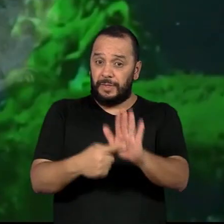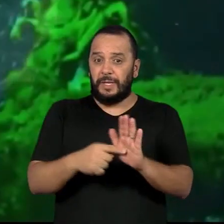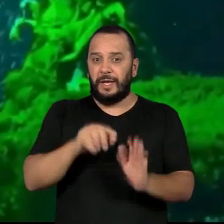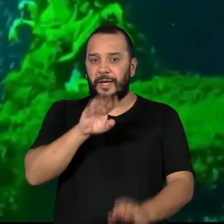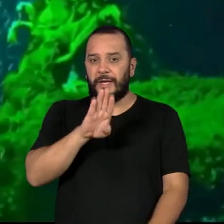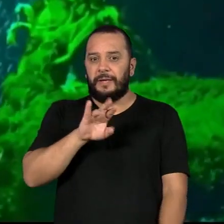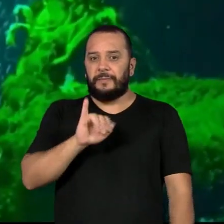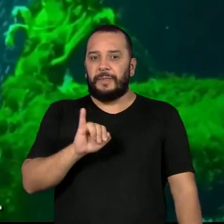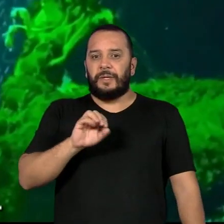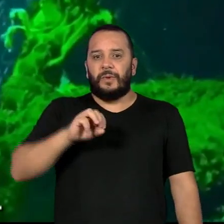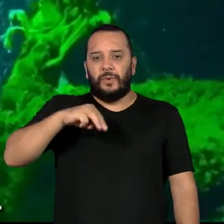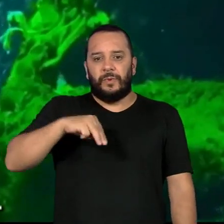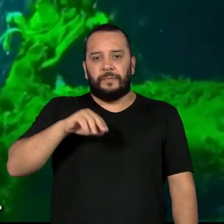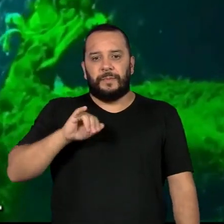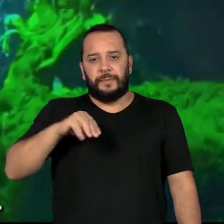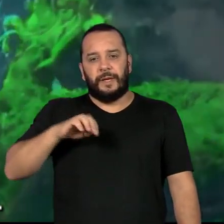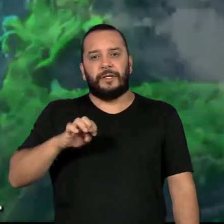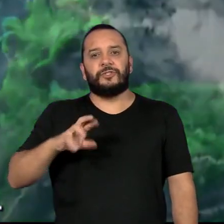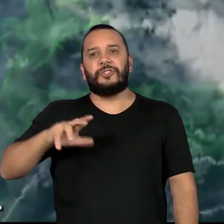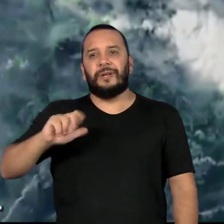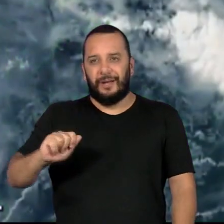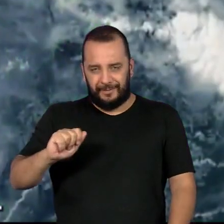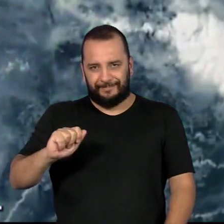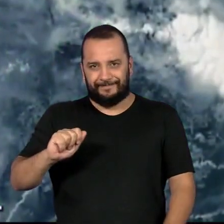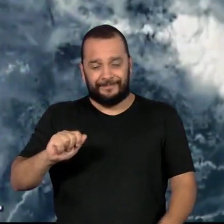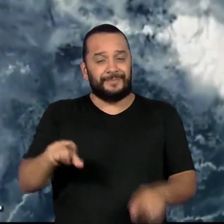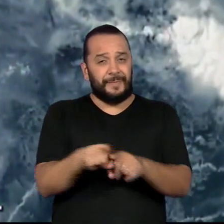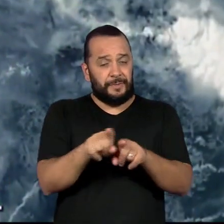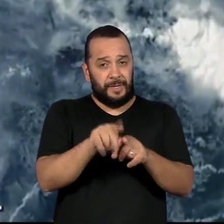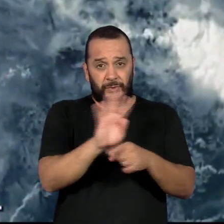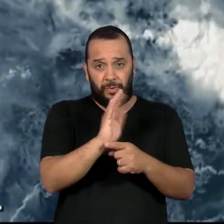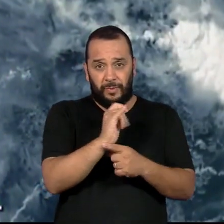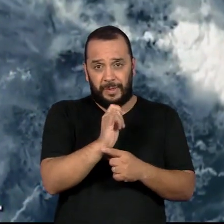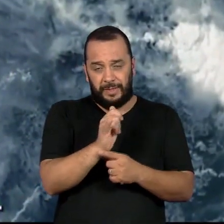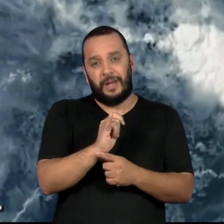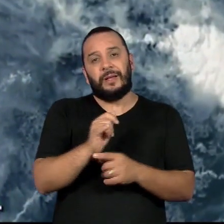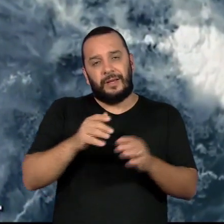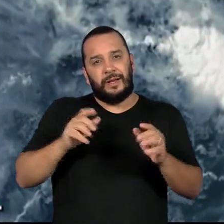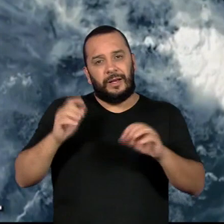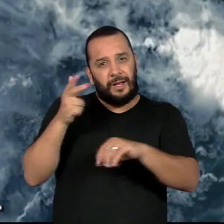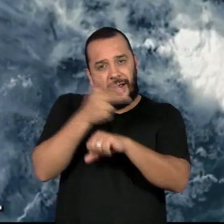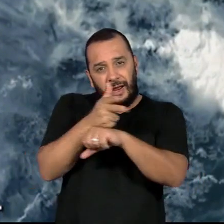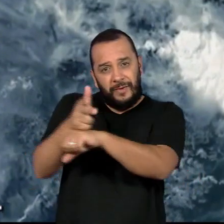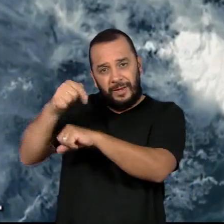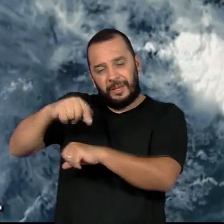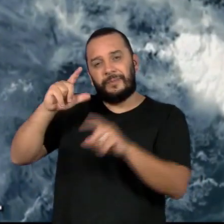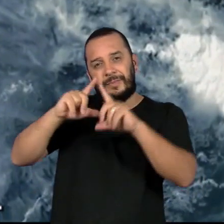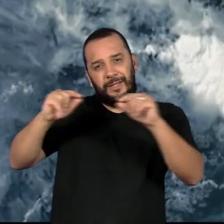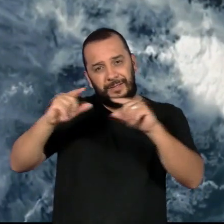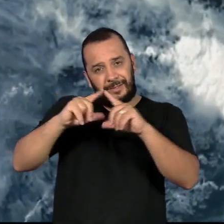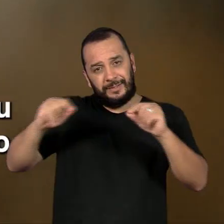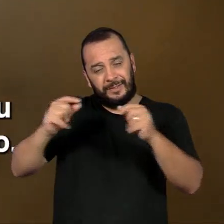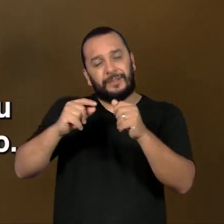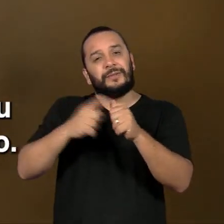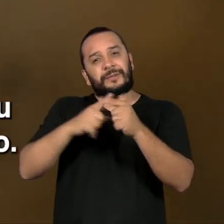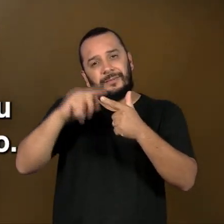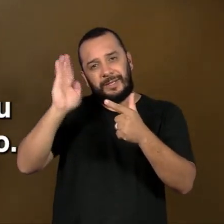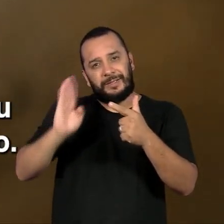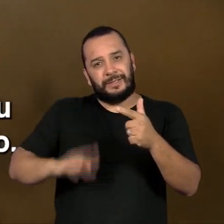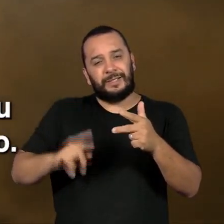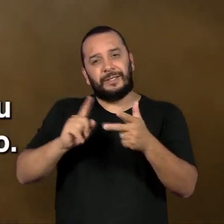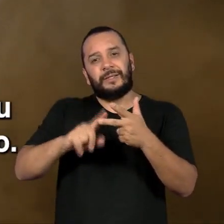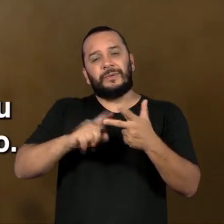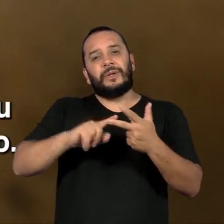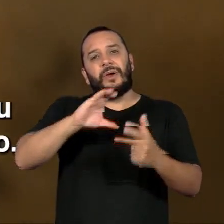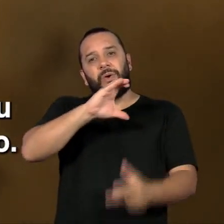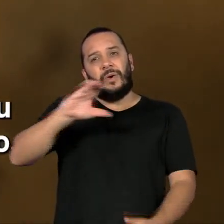e sua história, o documentário, gravado no Brasil, Japão e Costa Rica, aborda exemplos práticos. Entre os personagens